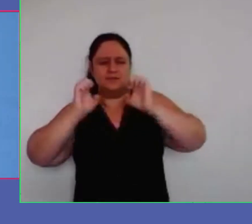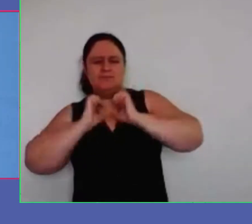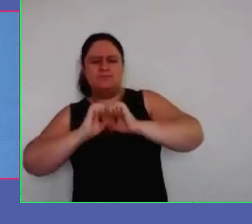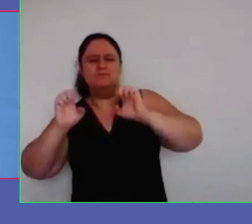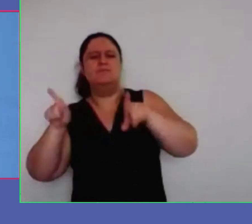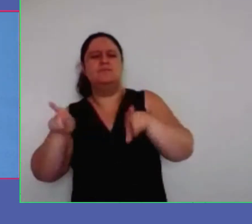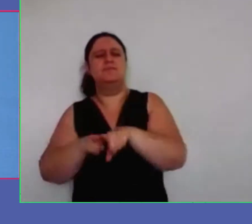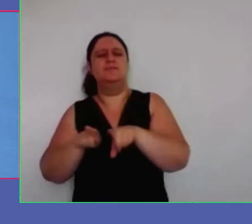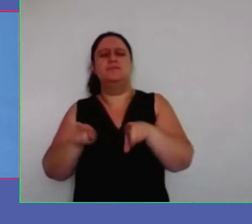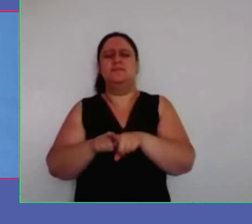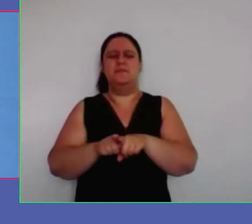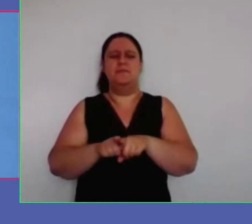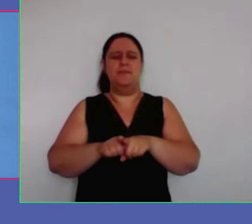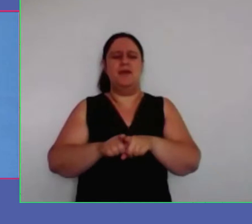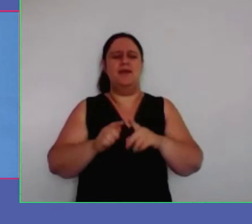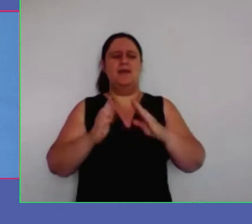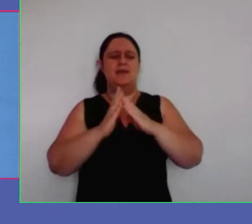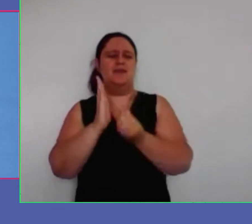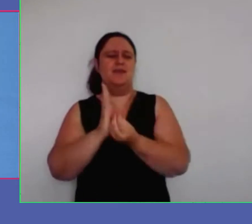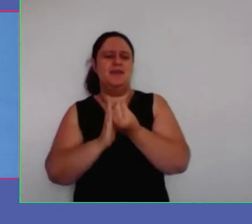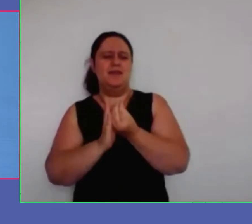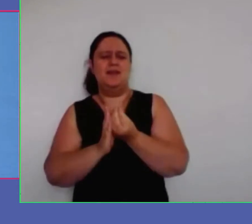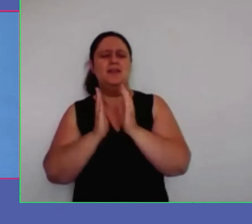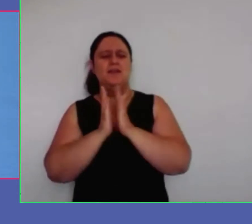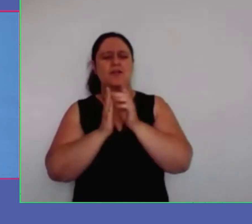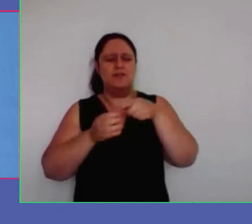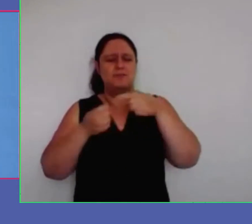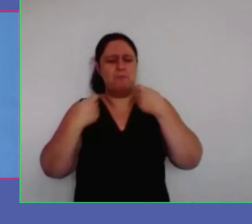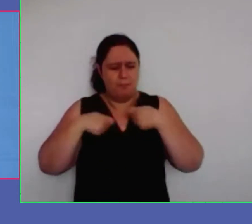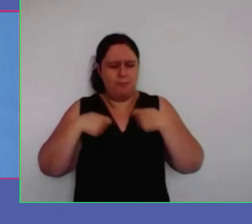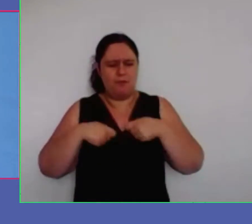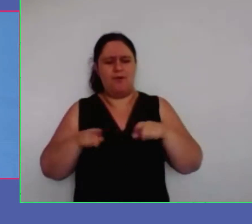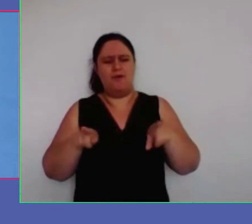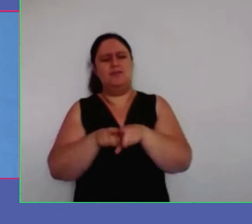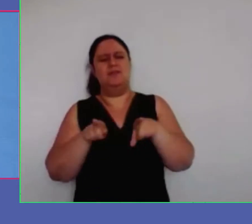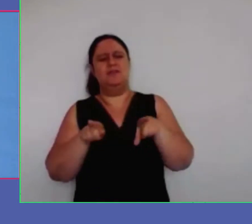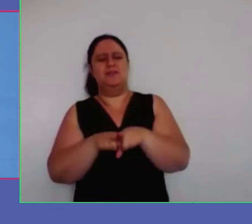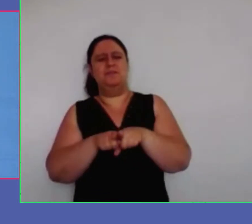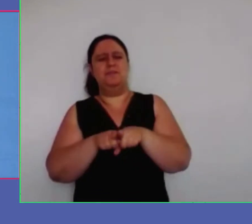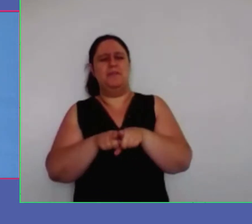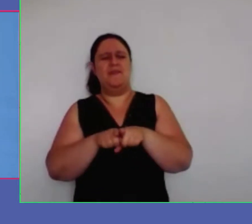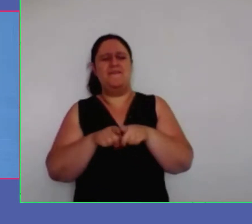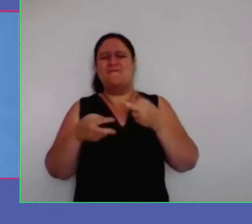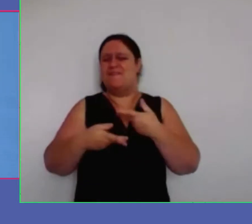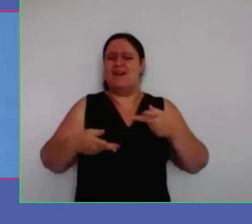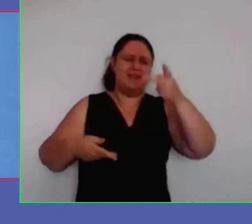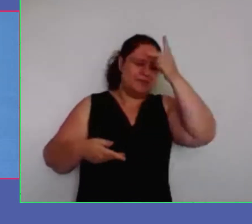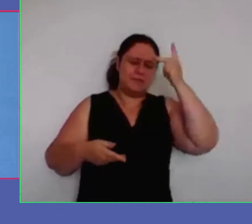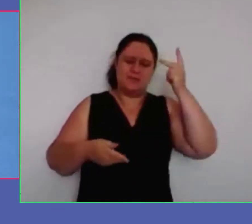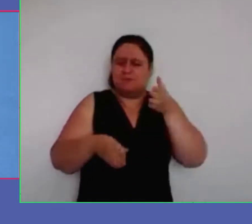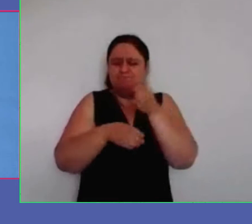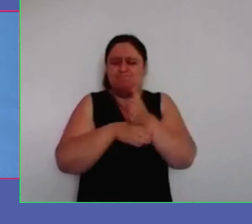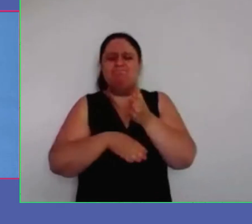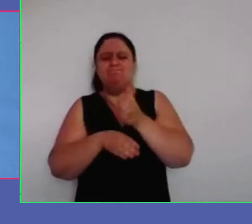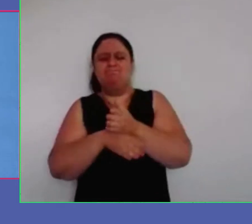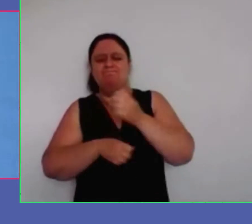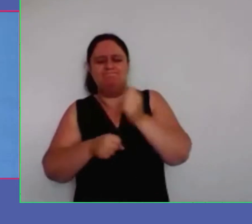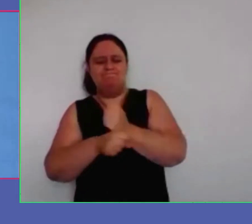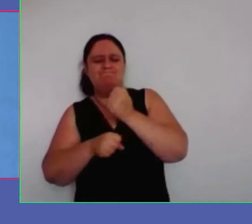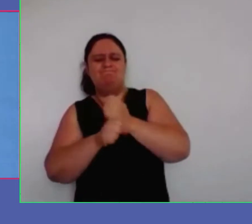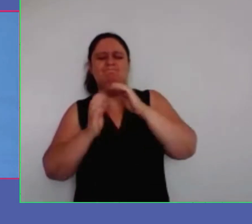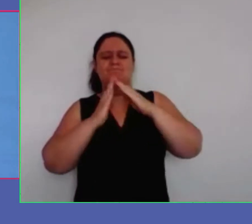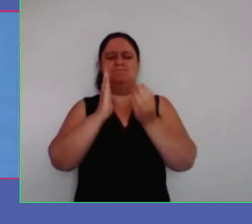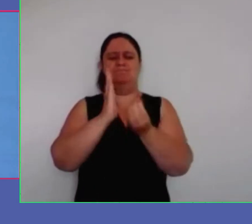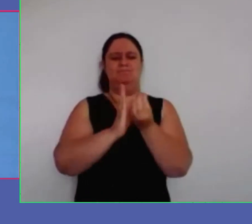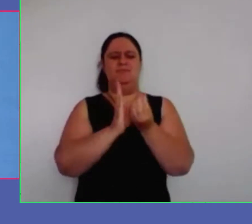igrejas. Posso orar por você e também produzindo muitos contatos para a edificação da igreja. Senhor, continua nos abençoando,